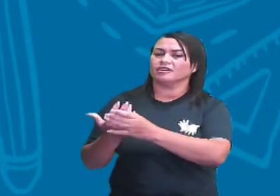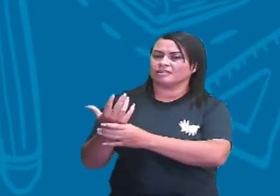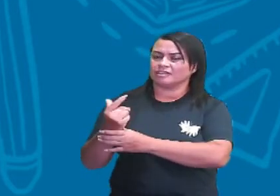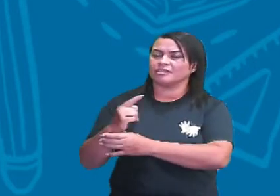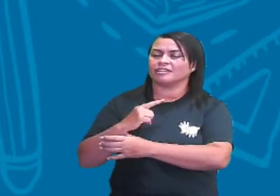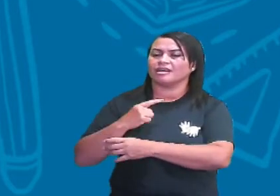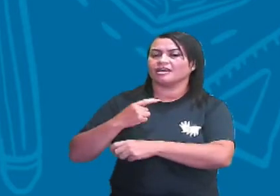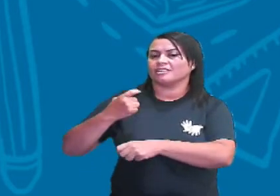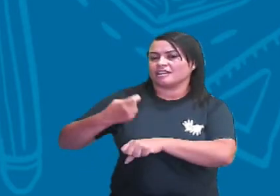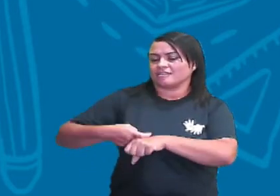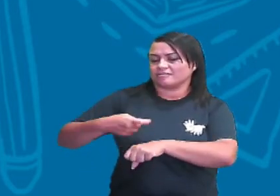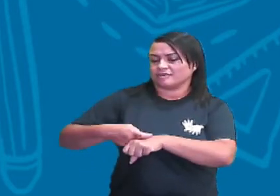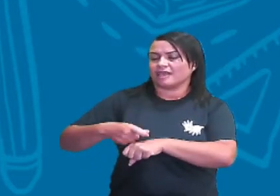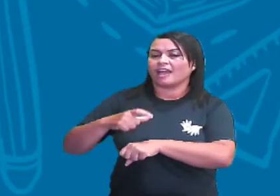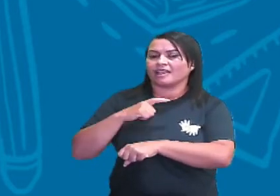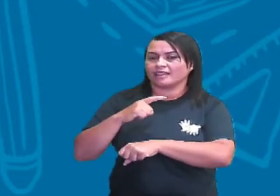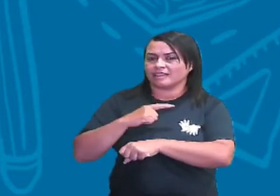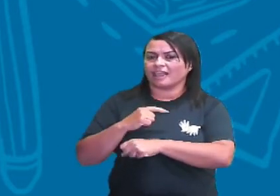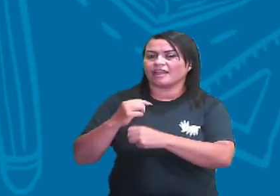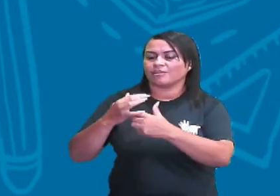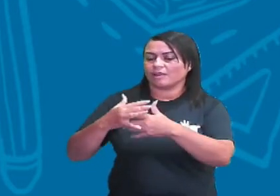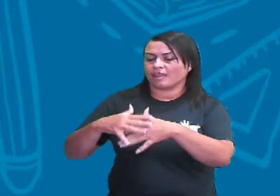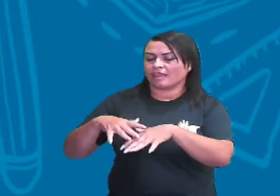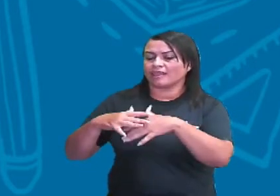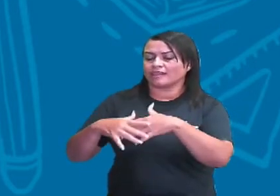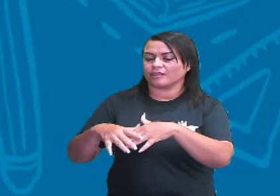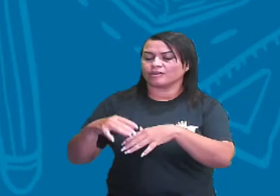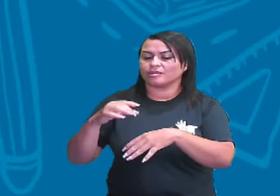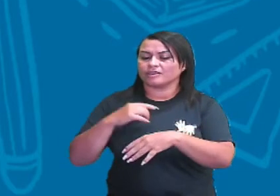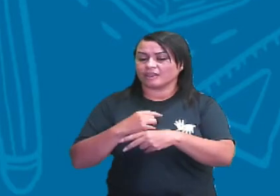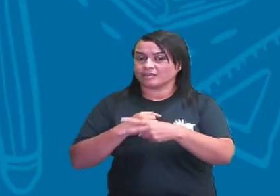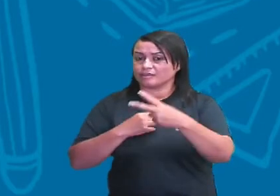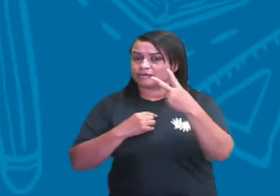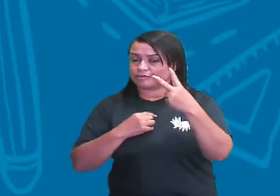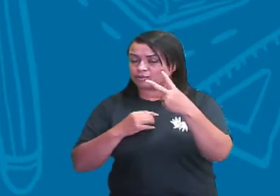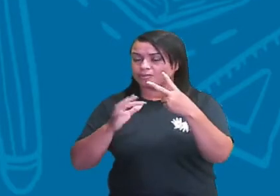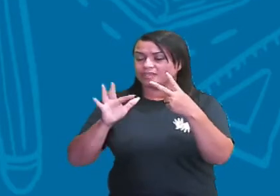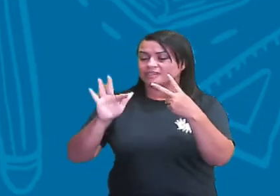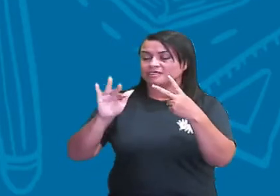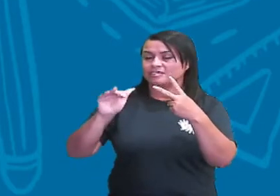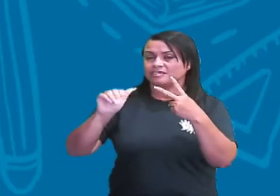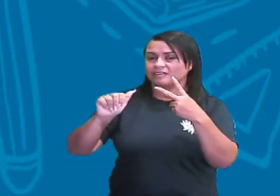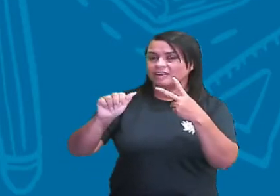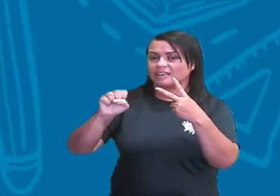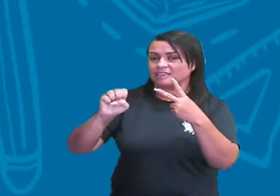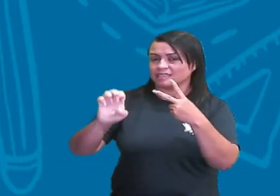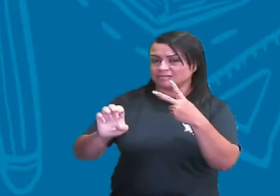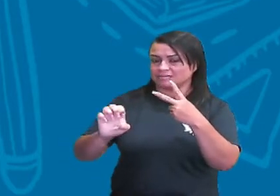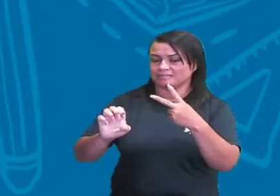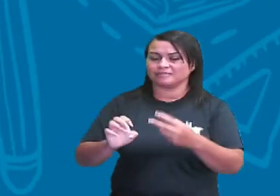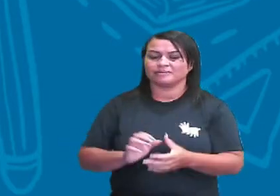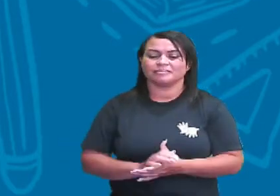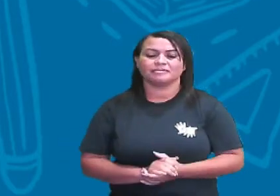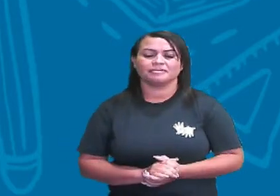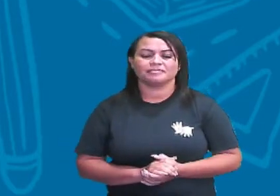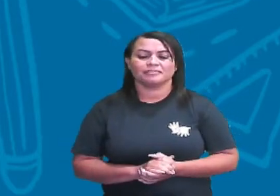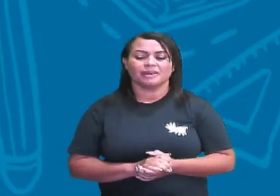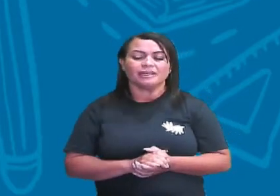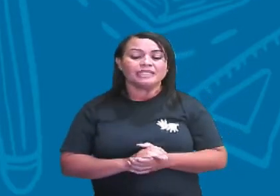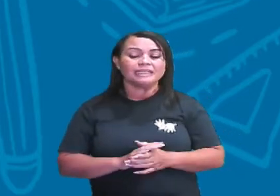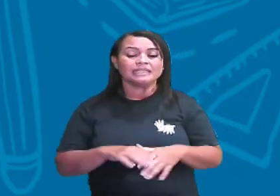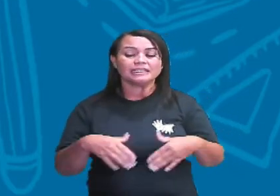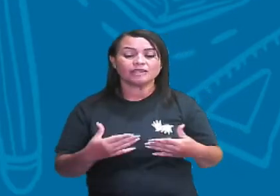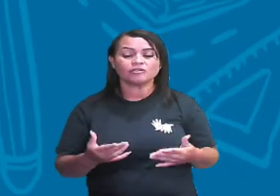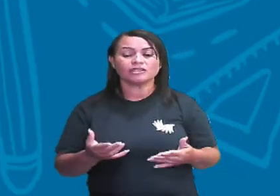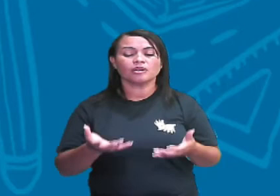estado sólido e outra no estado líquido. E eu observo duas fases, a fase sólida e a fase líquida. Então,